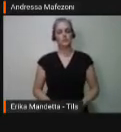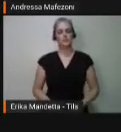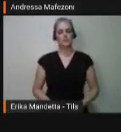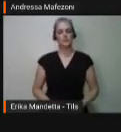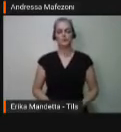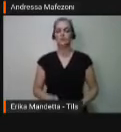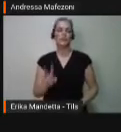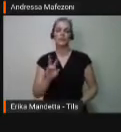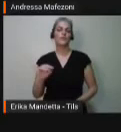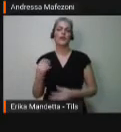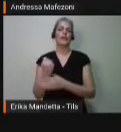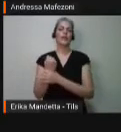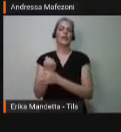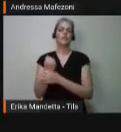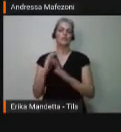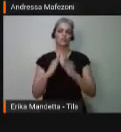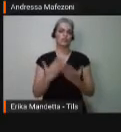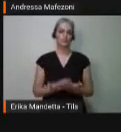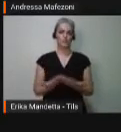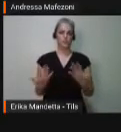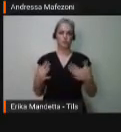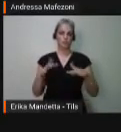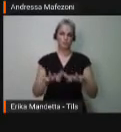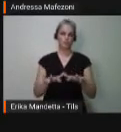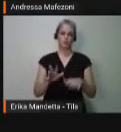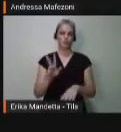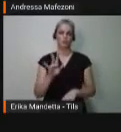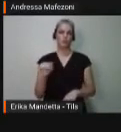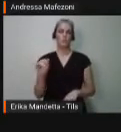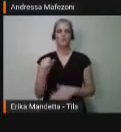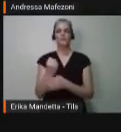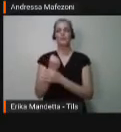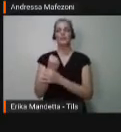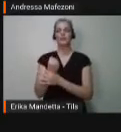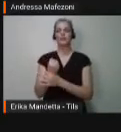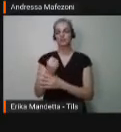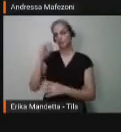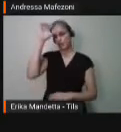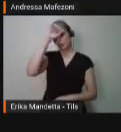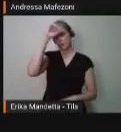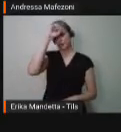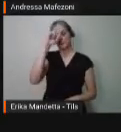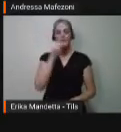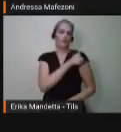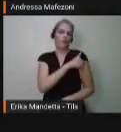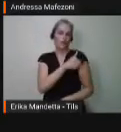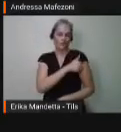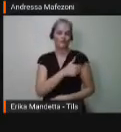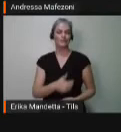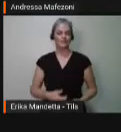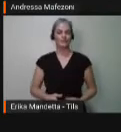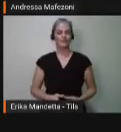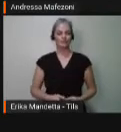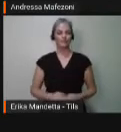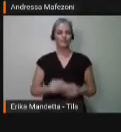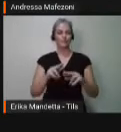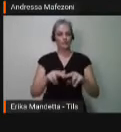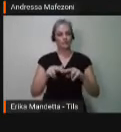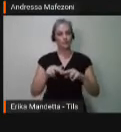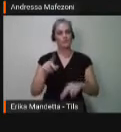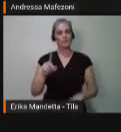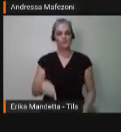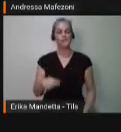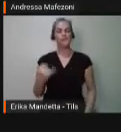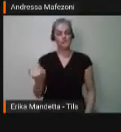garantir a escola inclusiva, ele não vai garantir a aprendizagem dos estudantes, né? Então, é